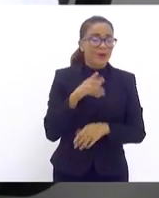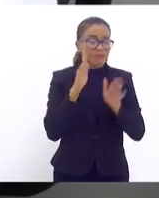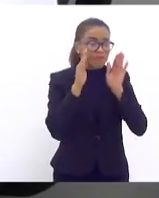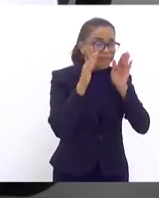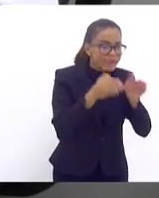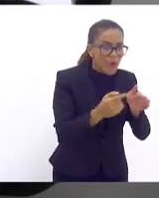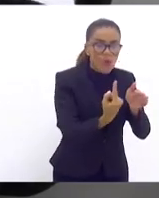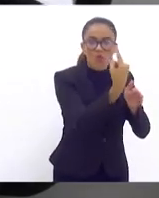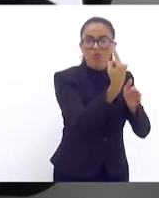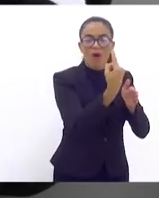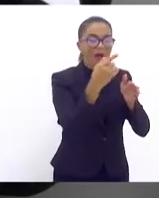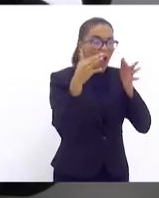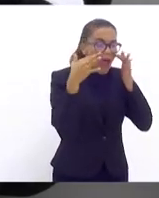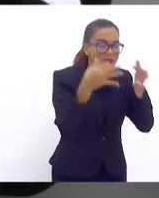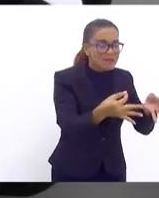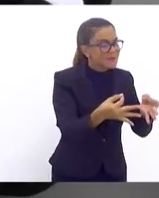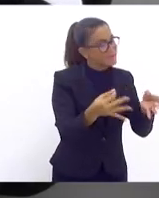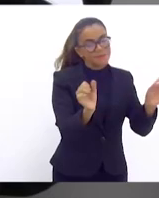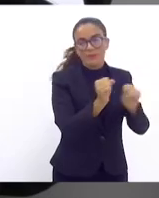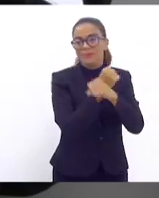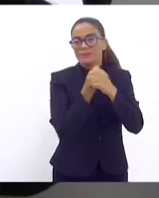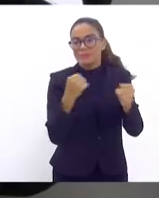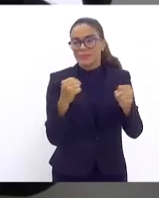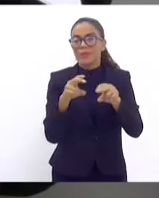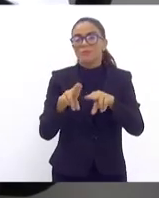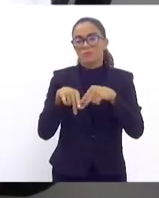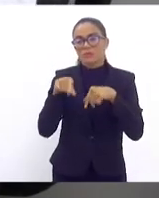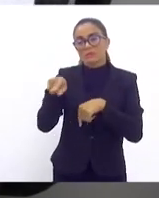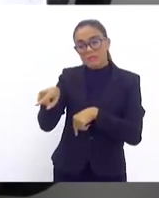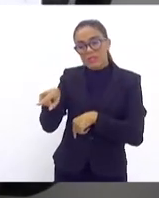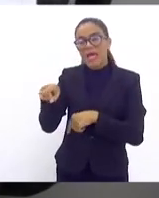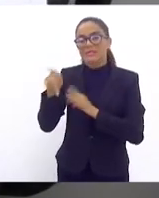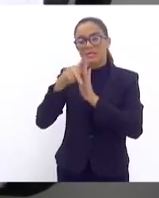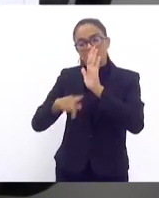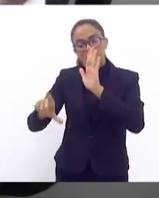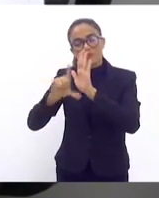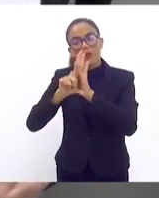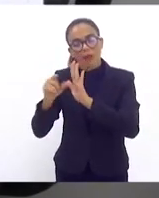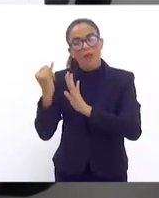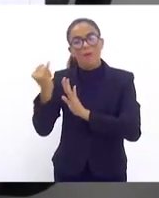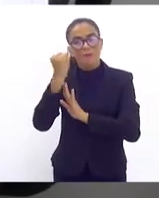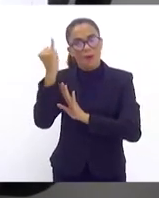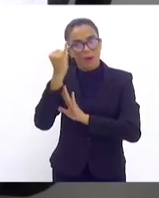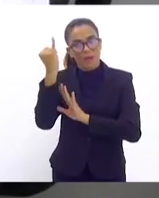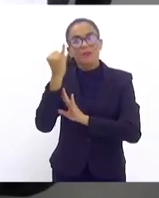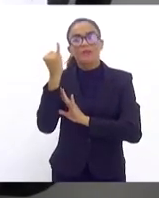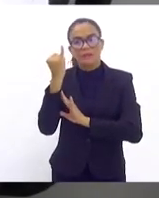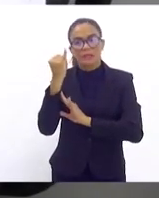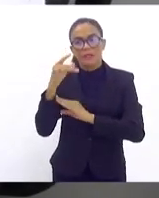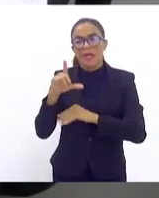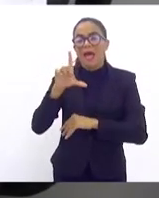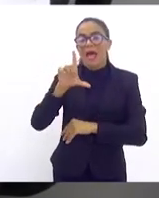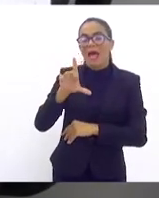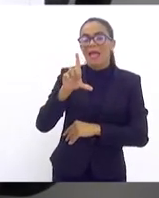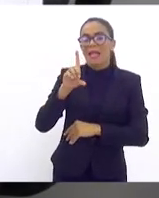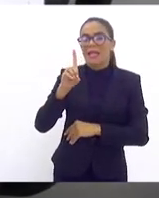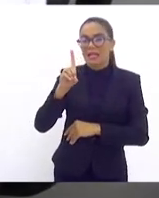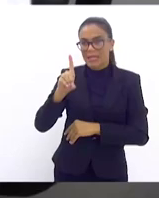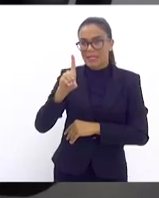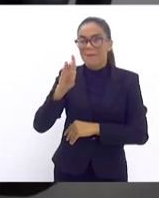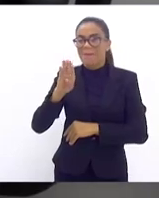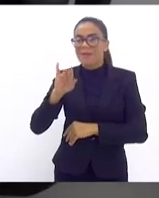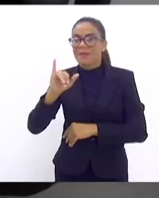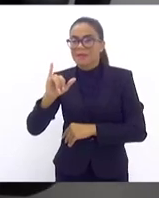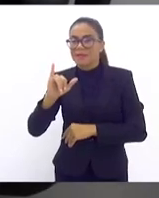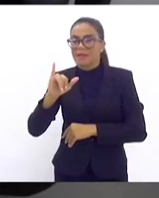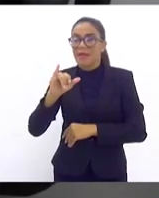e essa identificação é fundamental para que o aluno tenha as condições. Então, é importante fazer essa remissão à LDB, que define, né, essa questão das